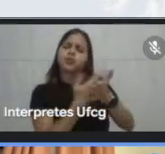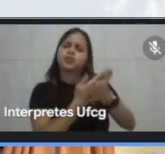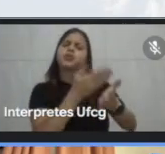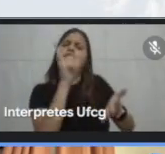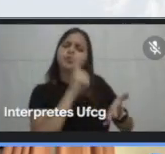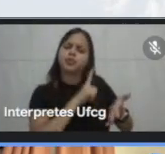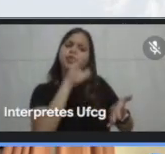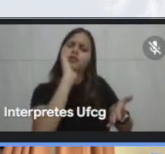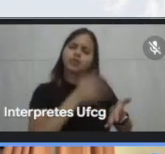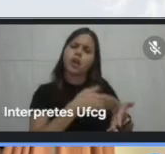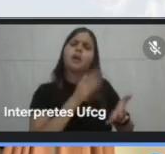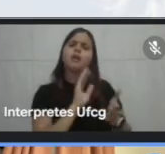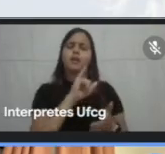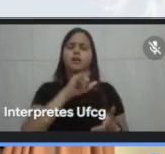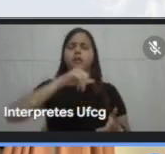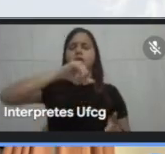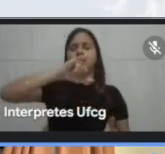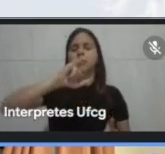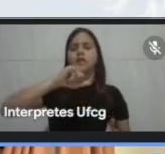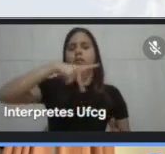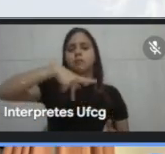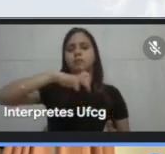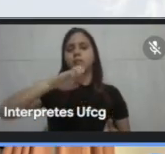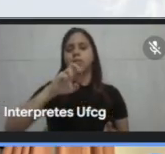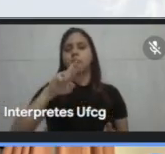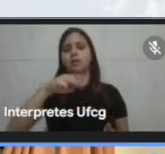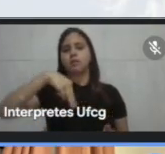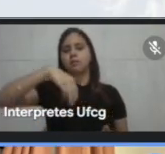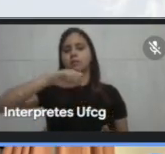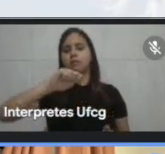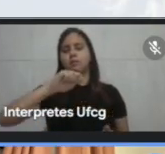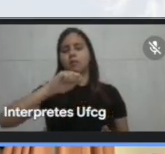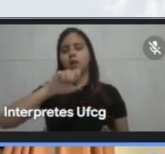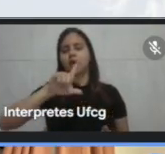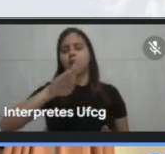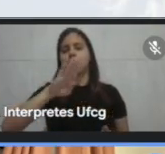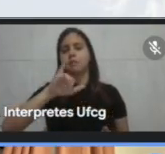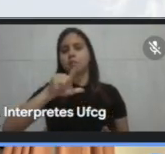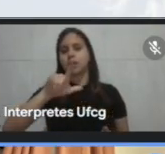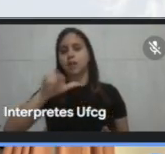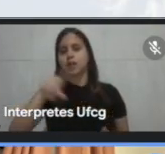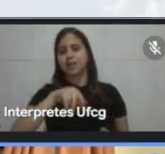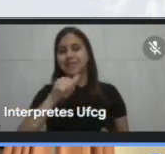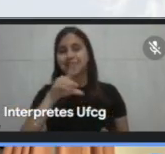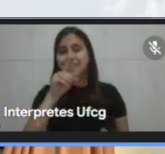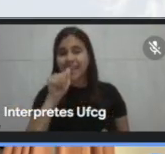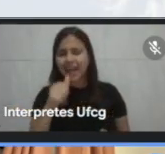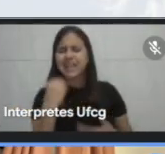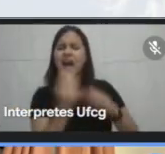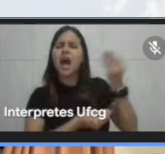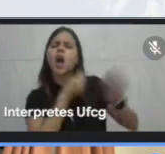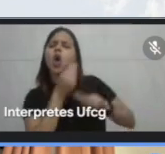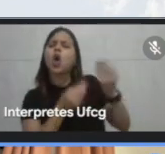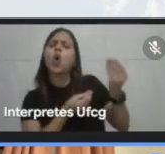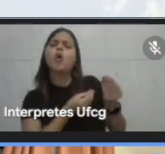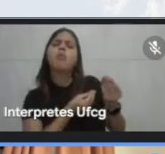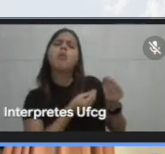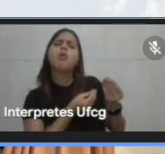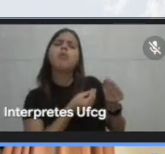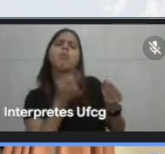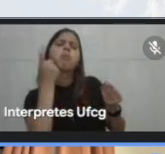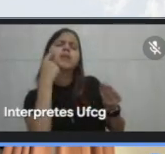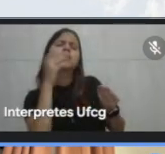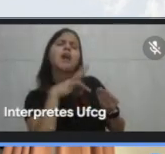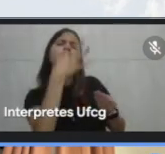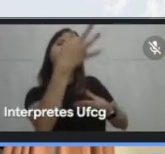é impermeabilizada. Então, quando a gente foi pegar os mapas de uso e cobertura, a grande dificuldade foi como é que eu vou simular uma área para o futuro que